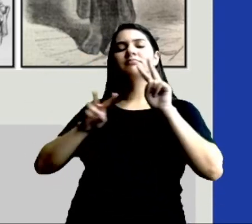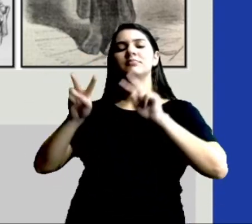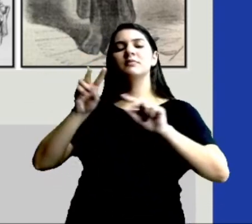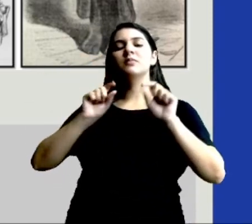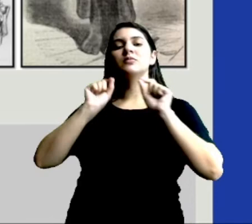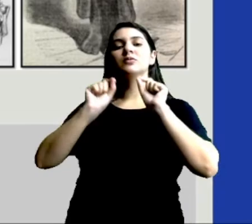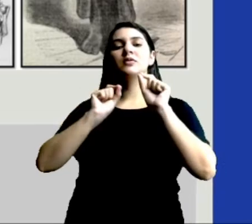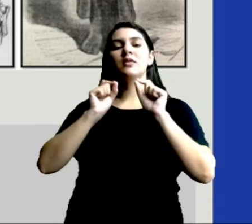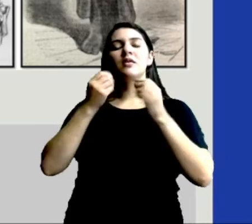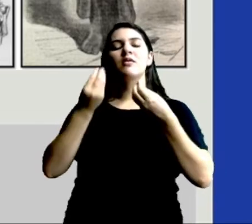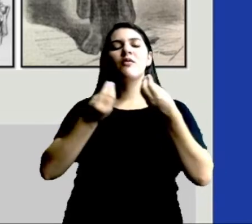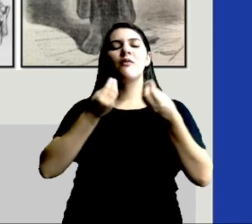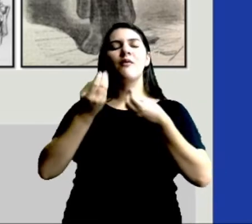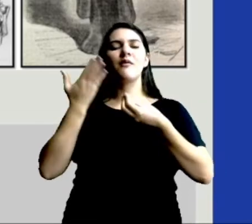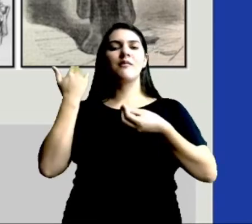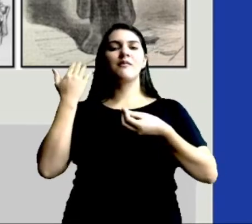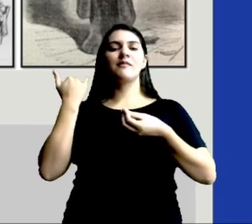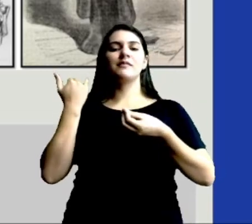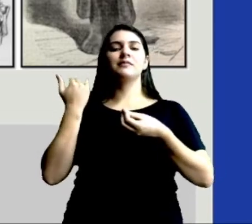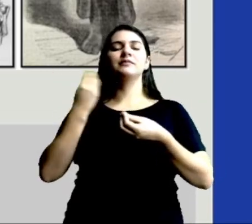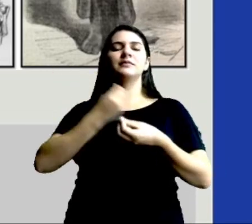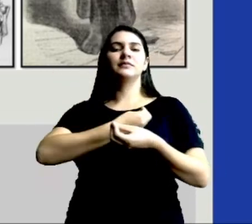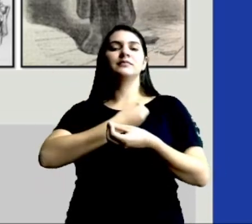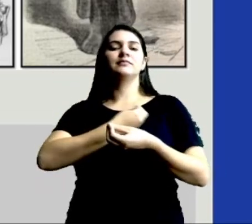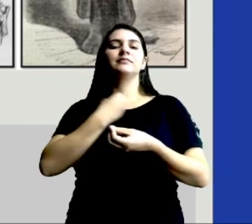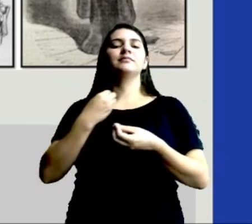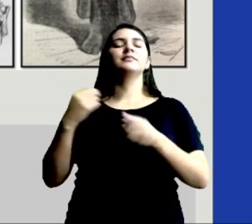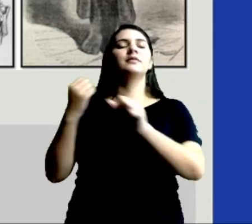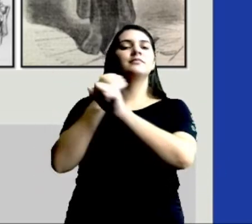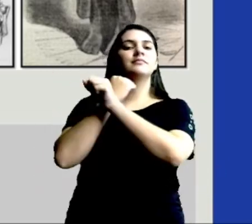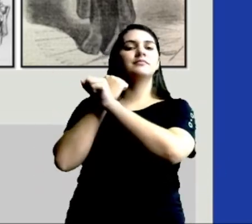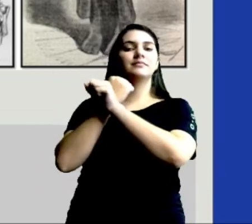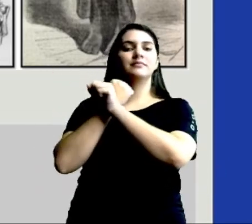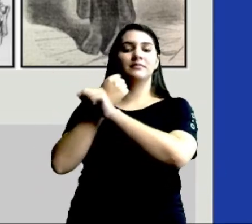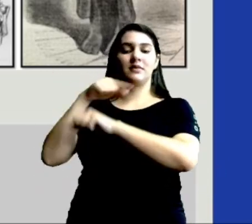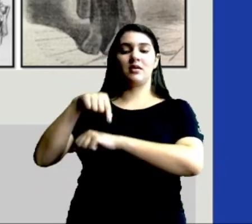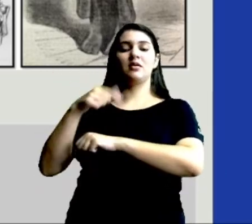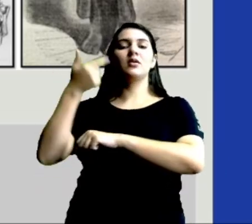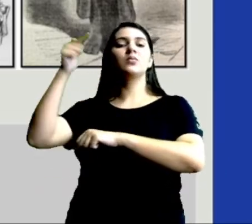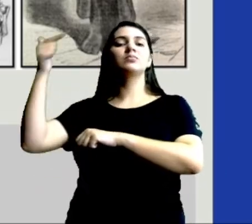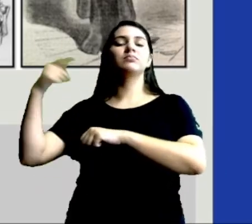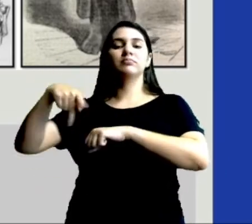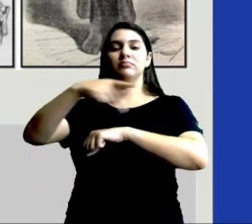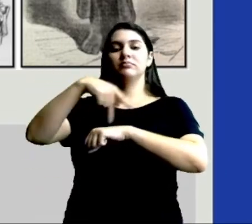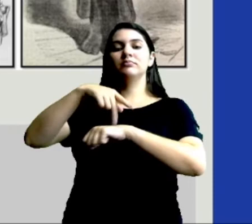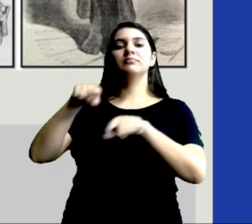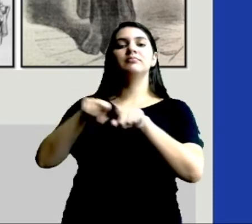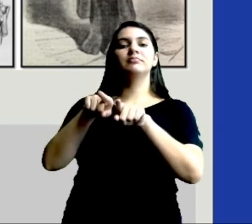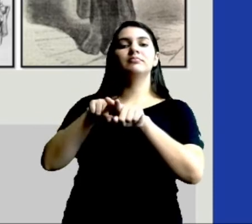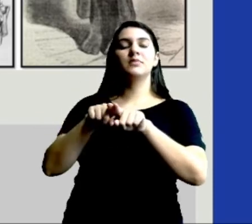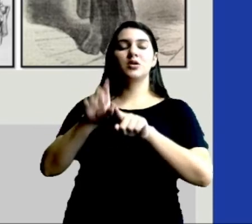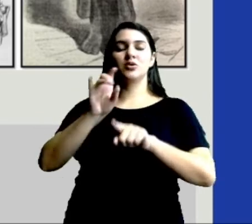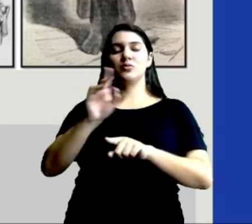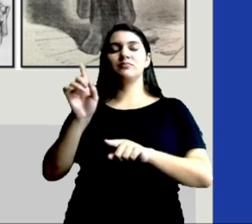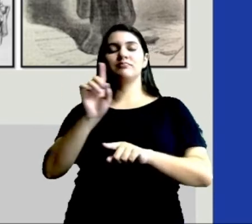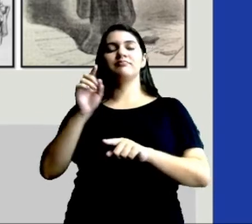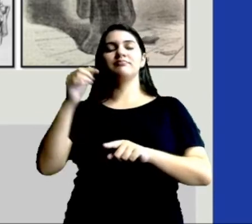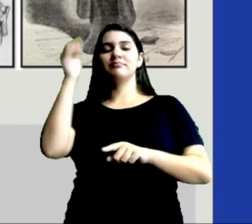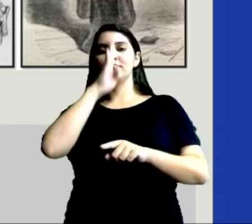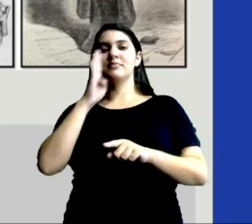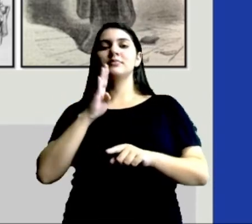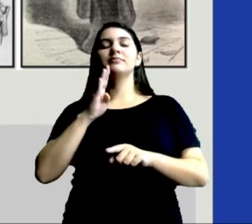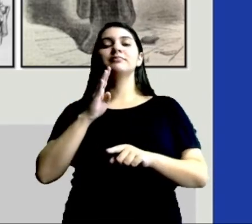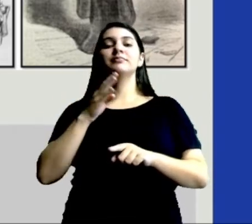como era a situação dos escravos aqui e entre outros países também, não só no Brasil, mas como